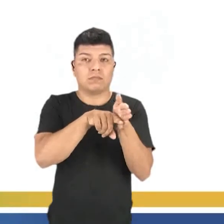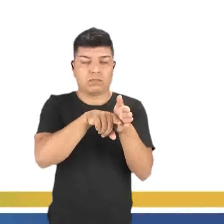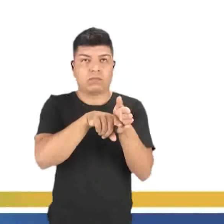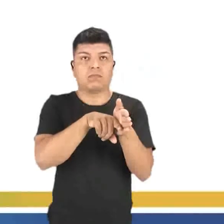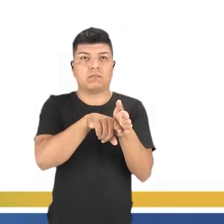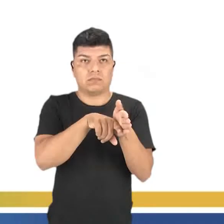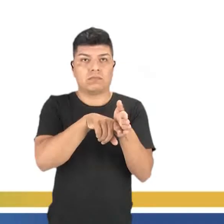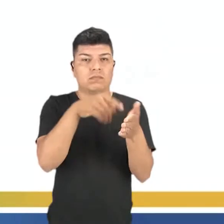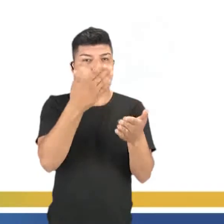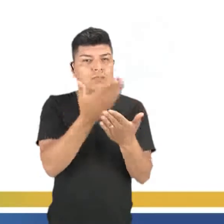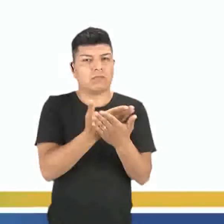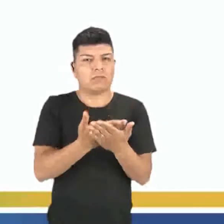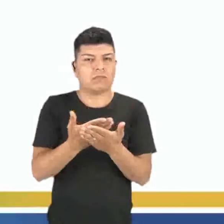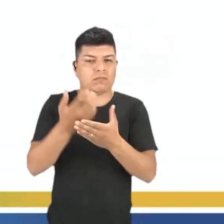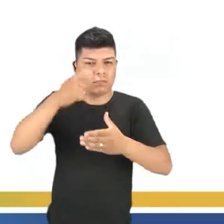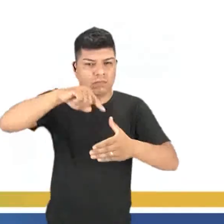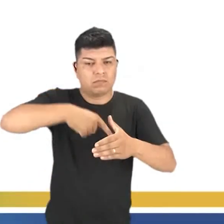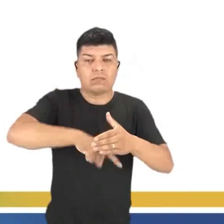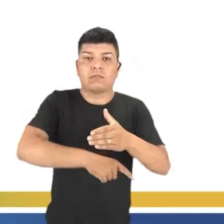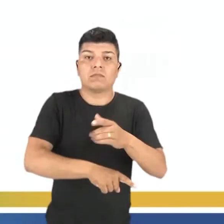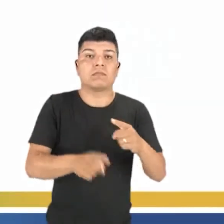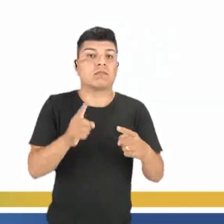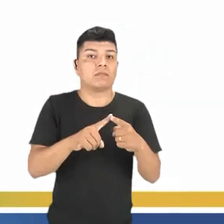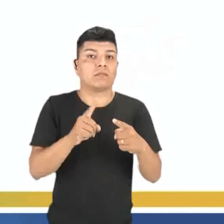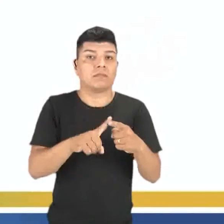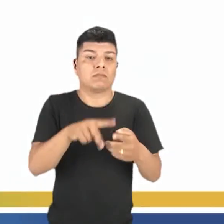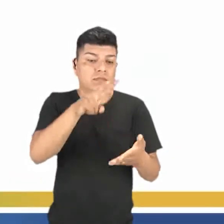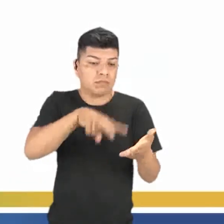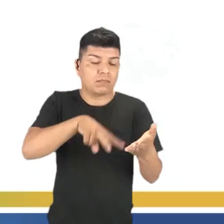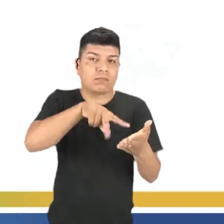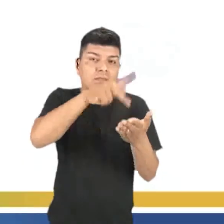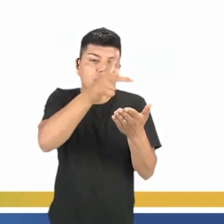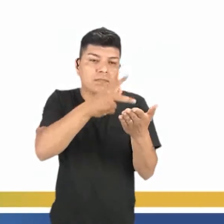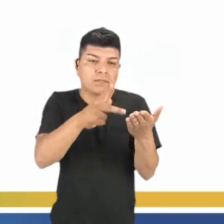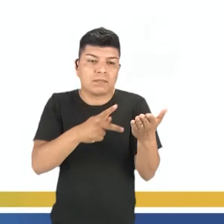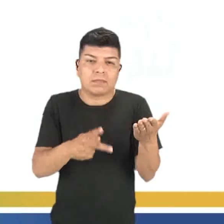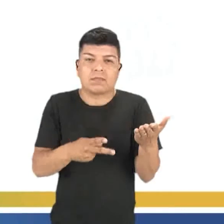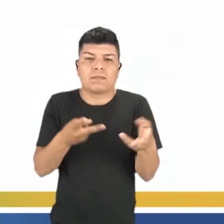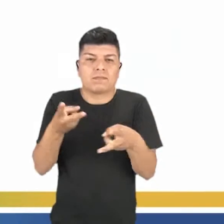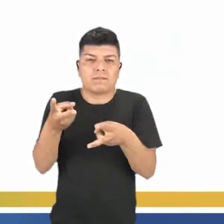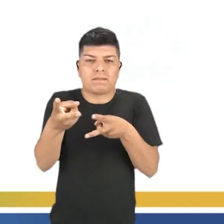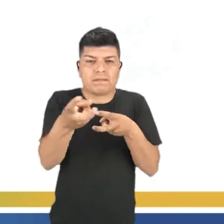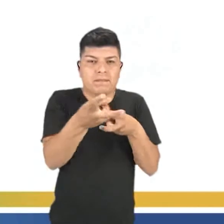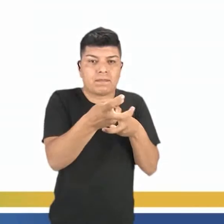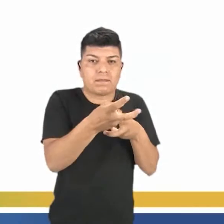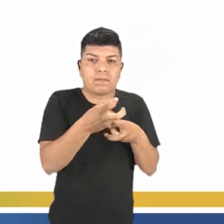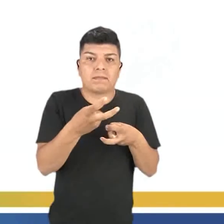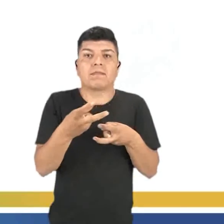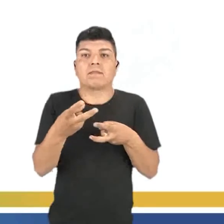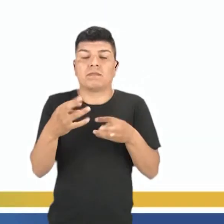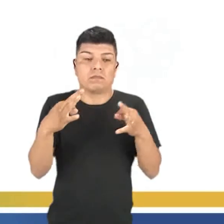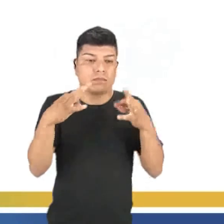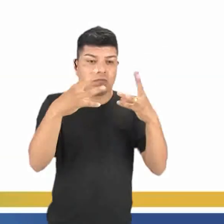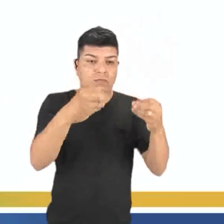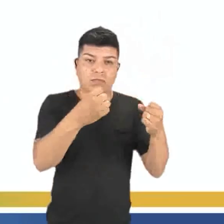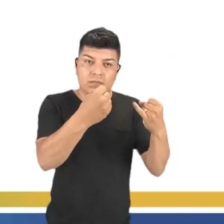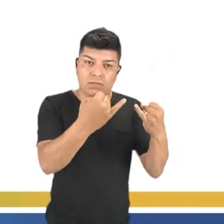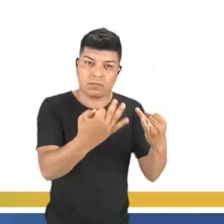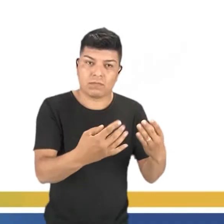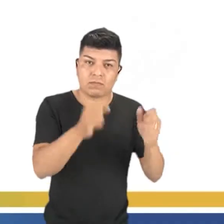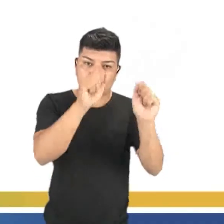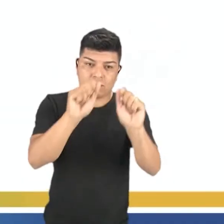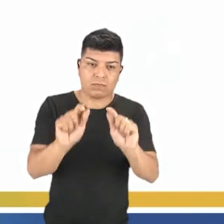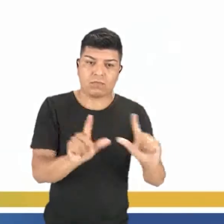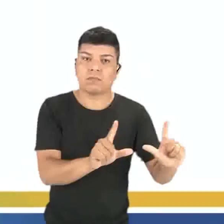e verificar e fazer esse estudo mais aprofundado, porque vocês têm que ler o poema, verificar